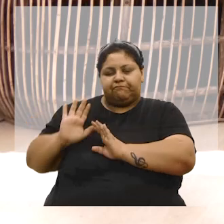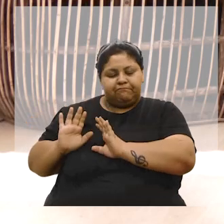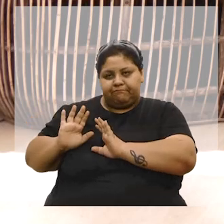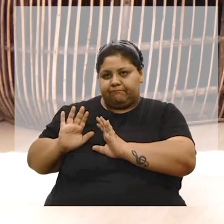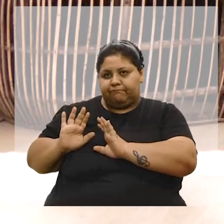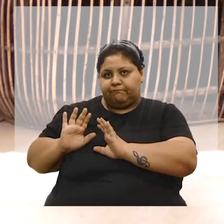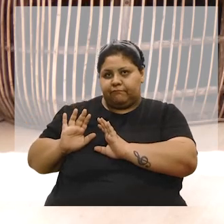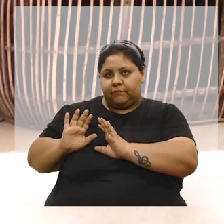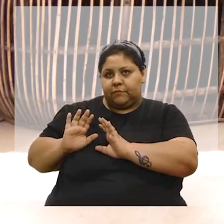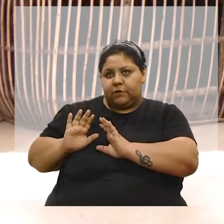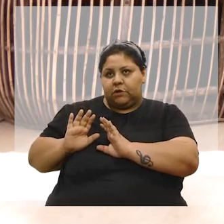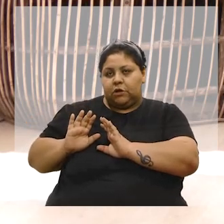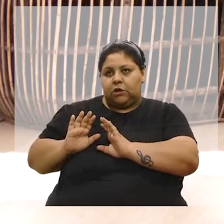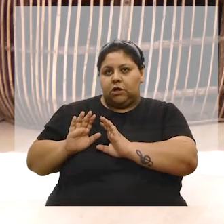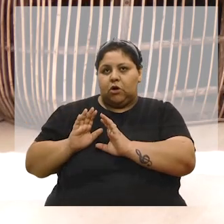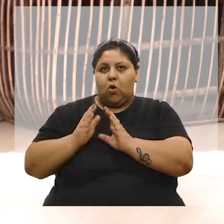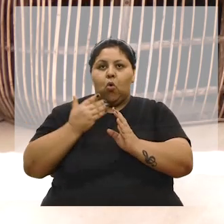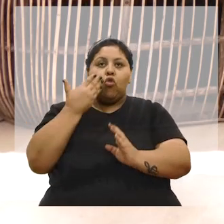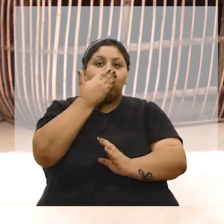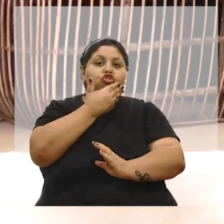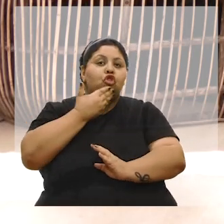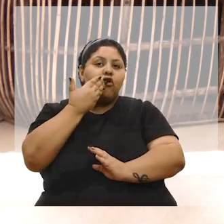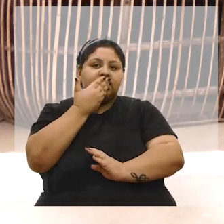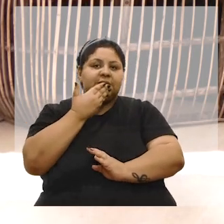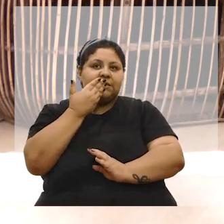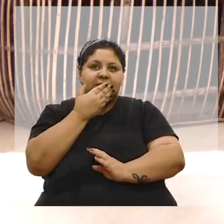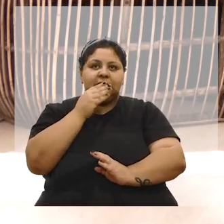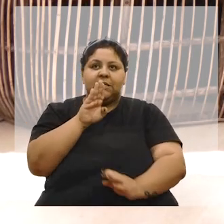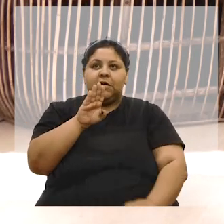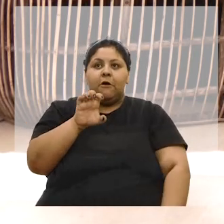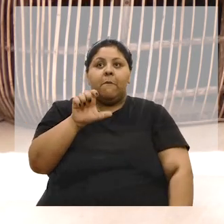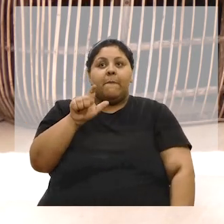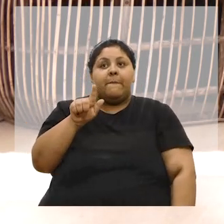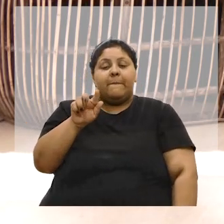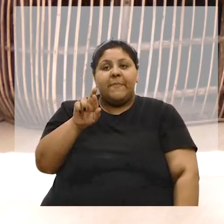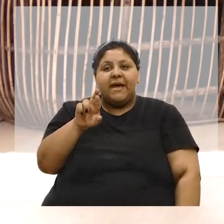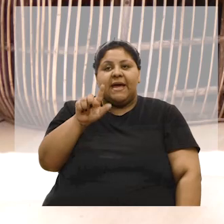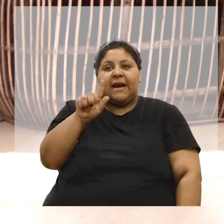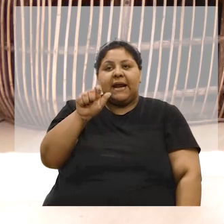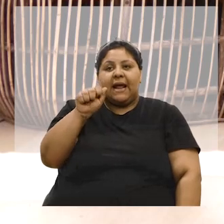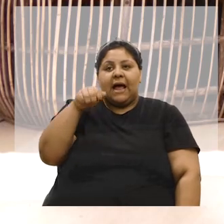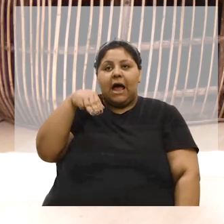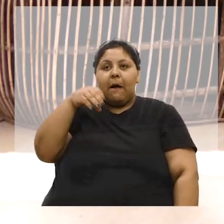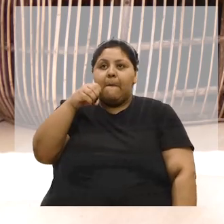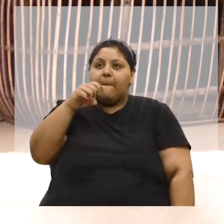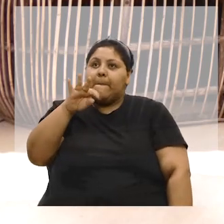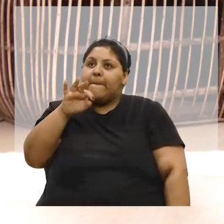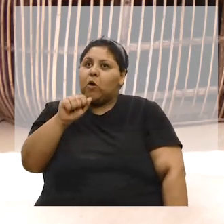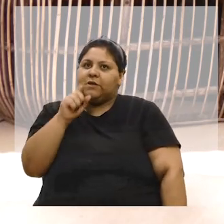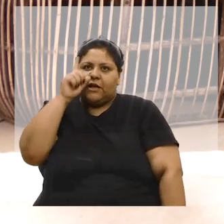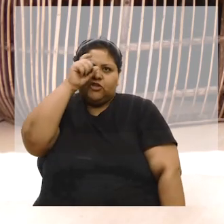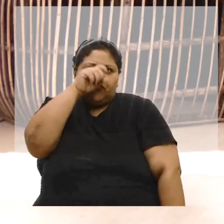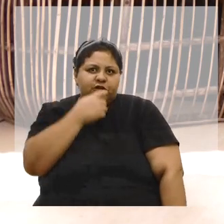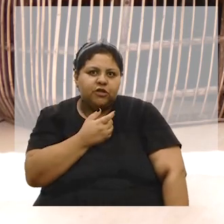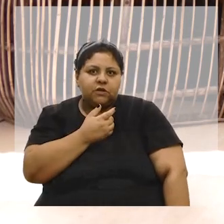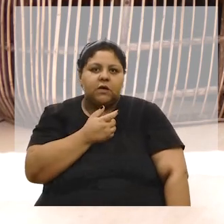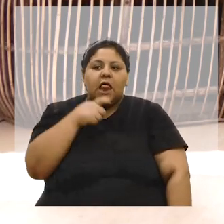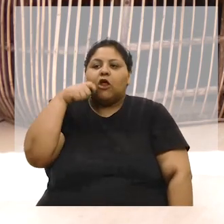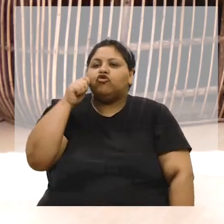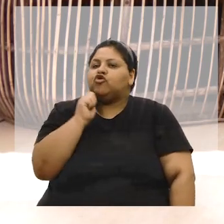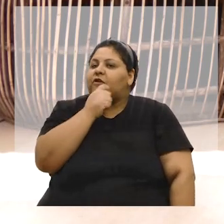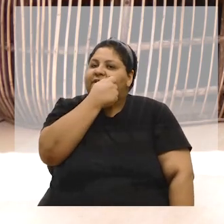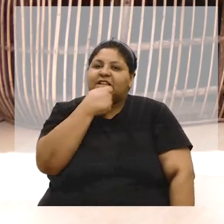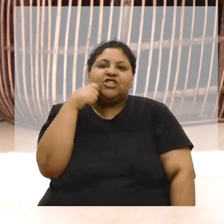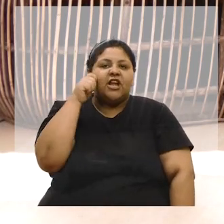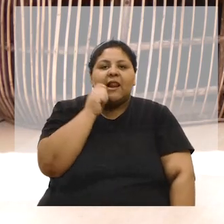exemplo, assim, uma compota de bergamota. Não é uma coisa tradicional. De jeito nenhum, é muito difícil tu ver, né? Um